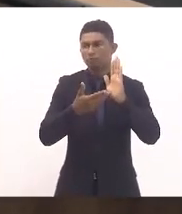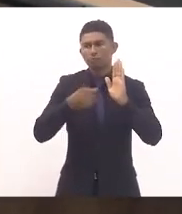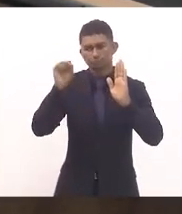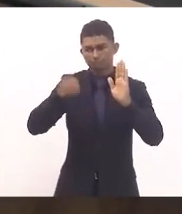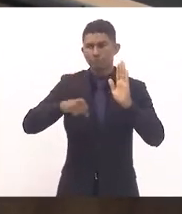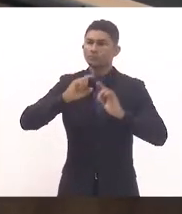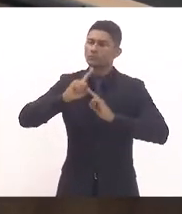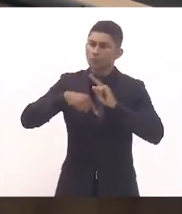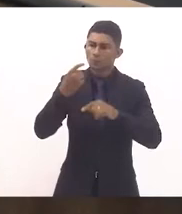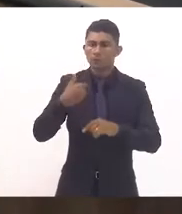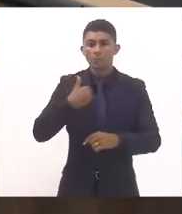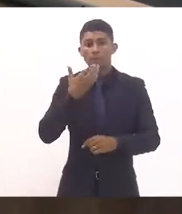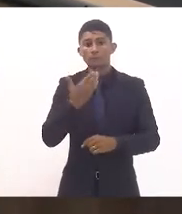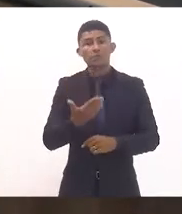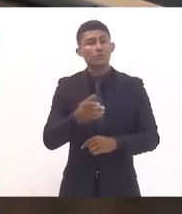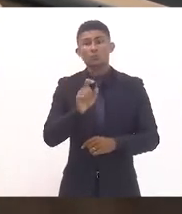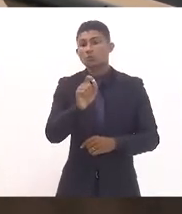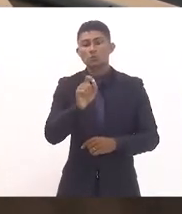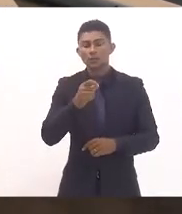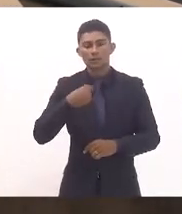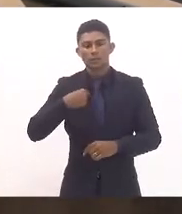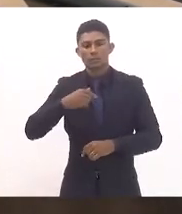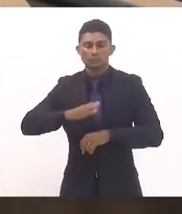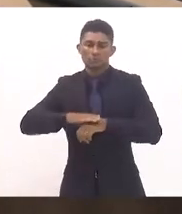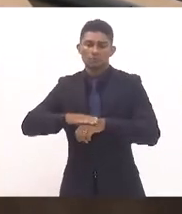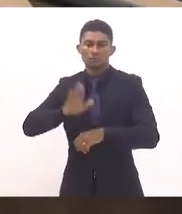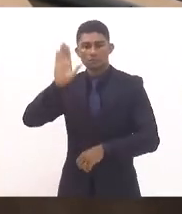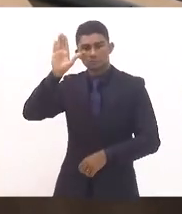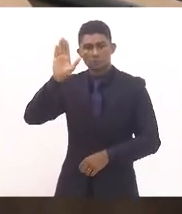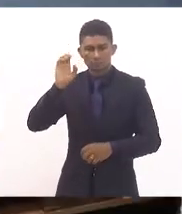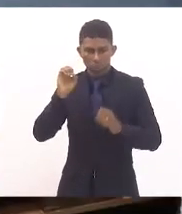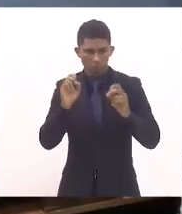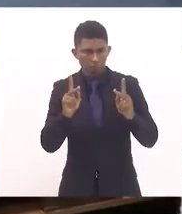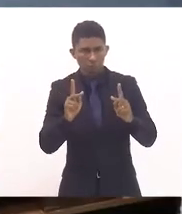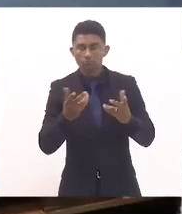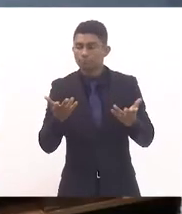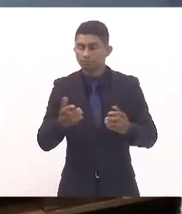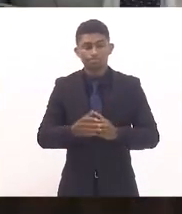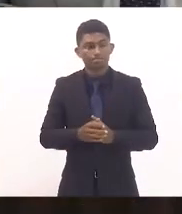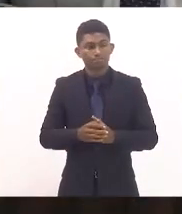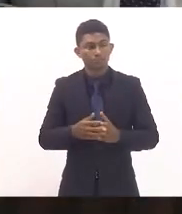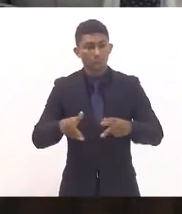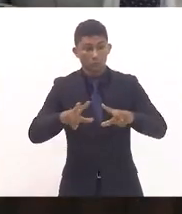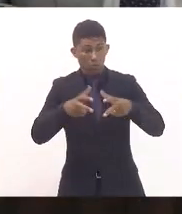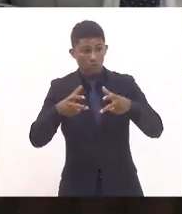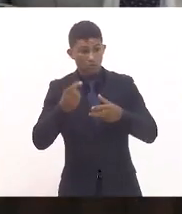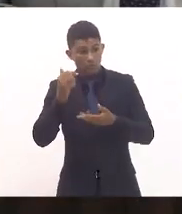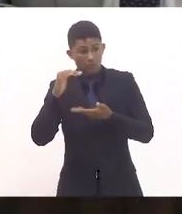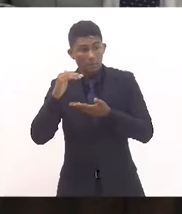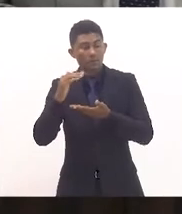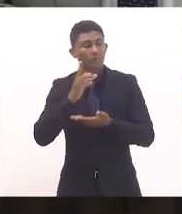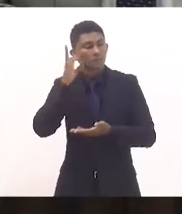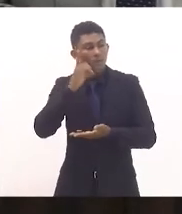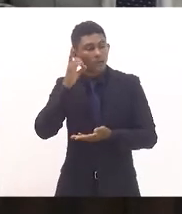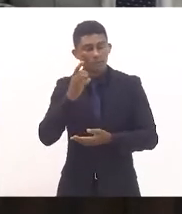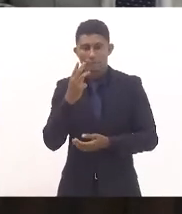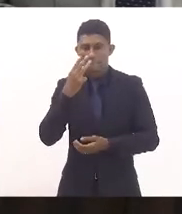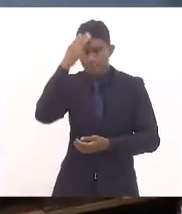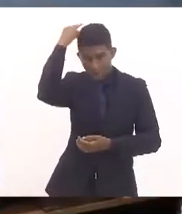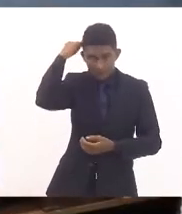queria pedir para o senhor uma questão de ordem. Sim, senhor. Pela Comissão de Orçamento, deputado Márcio Pacheco.